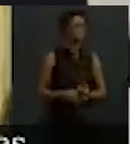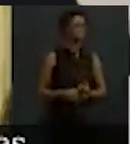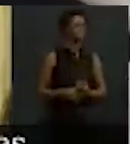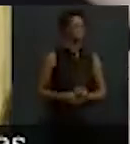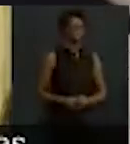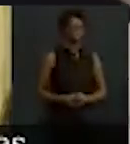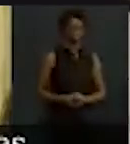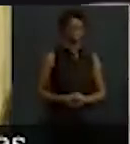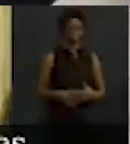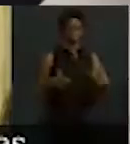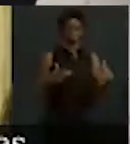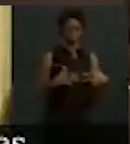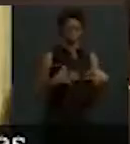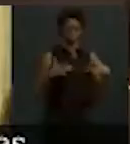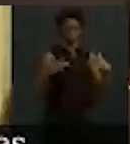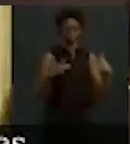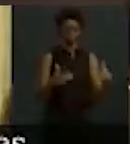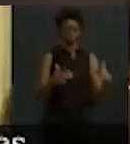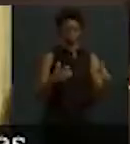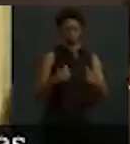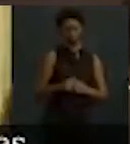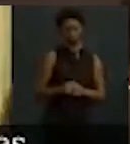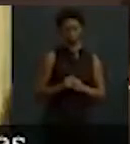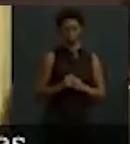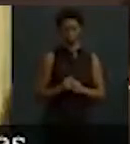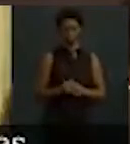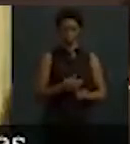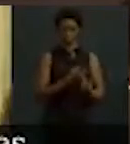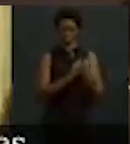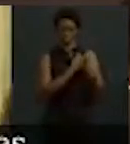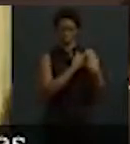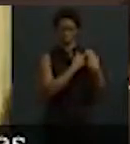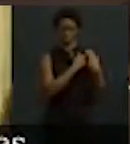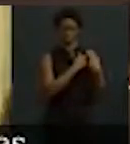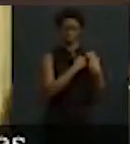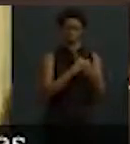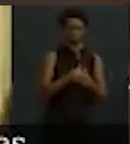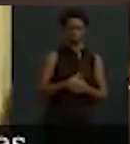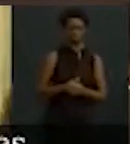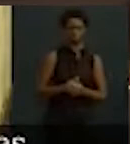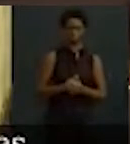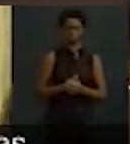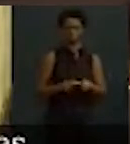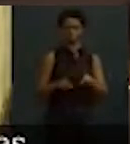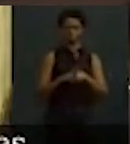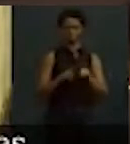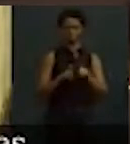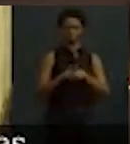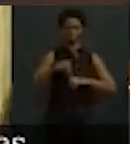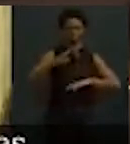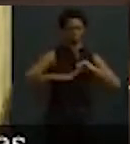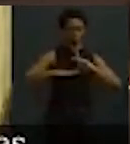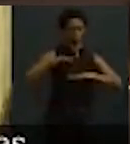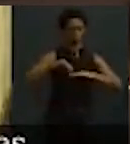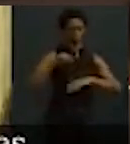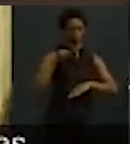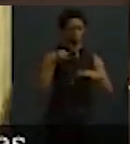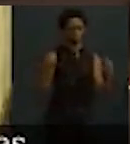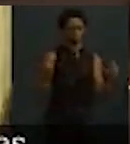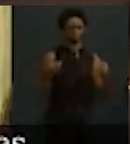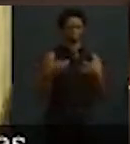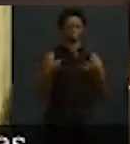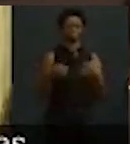Dedicação, proatividade, responsabilidade e apurado senso de profissionalismo